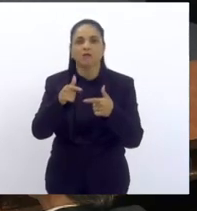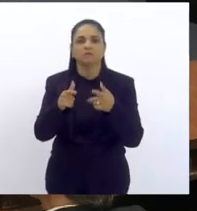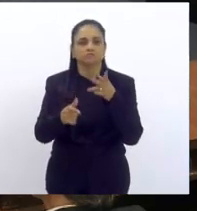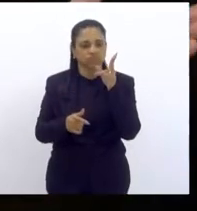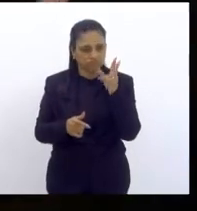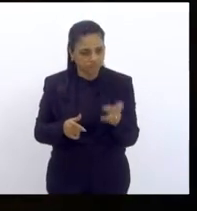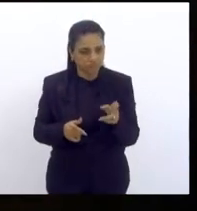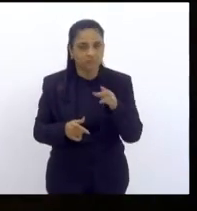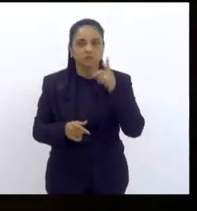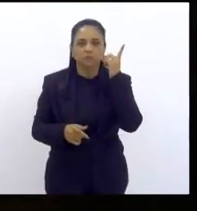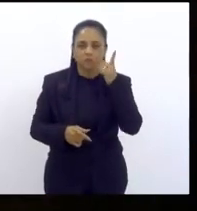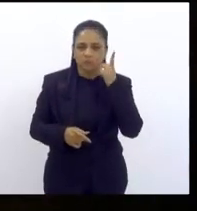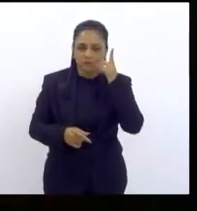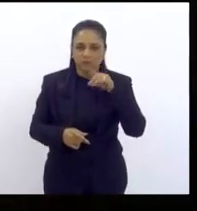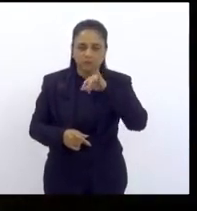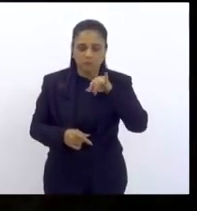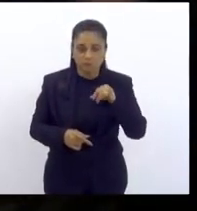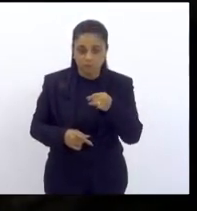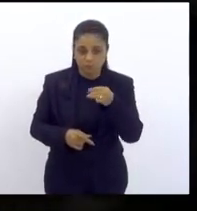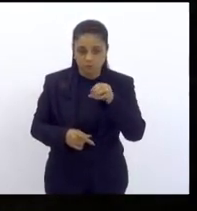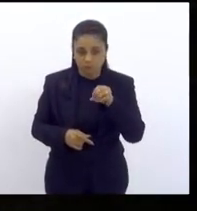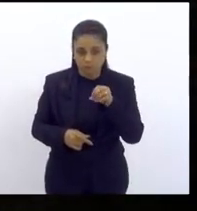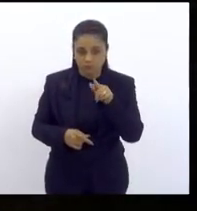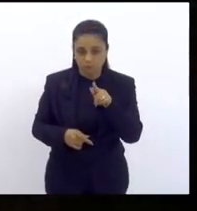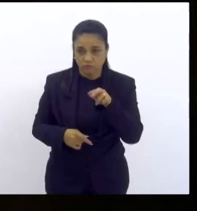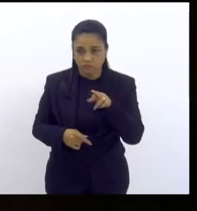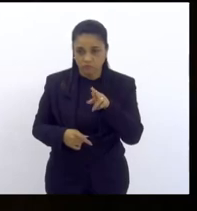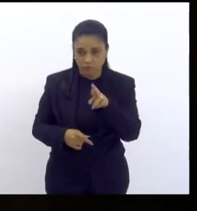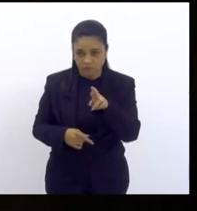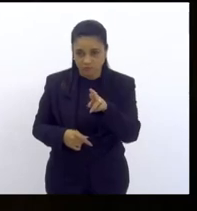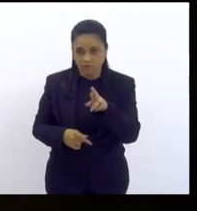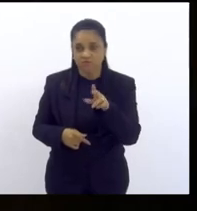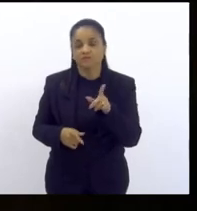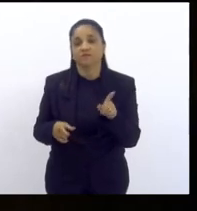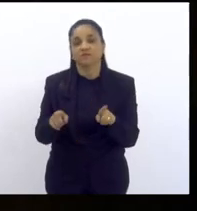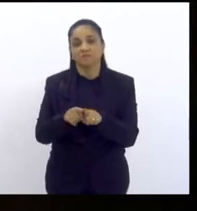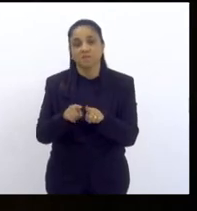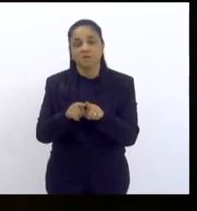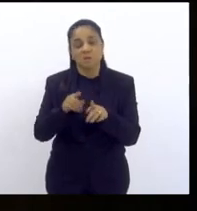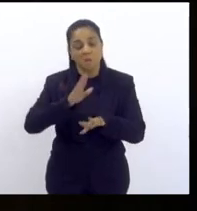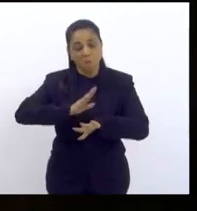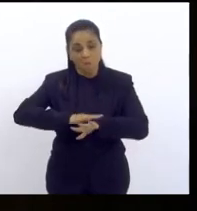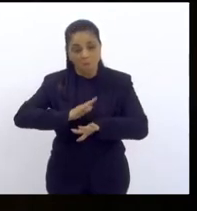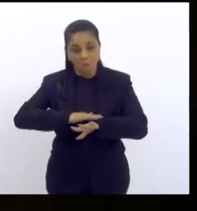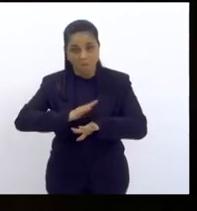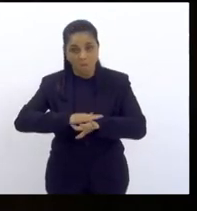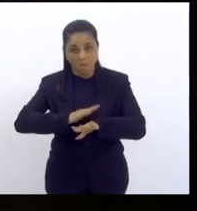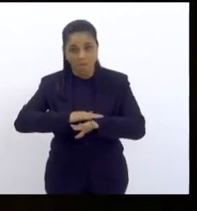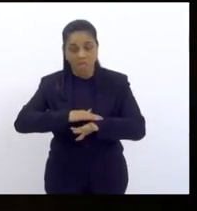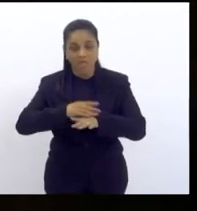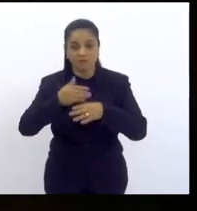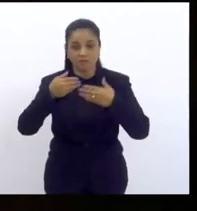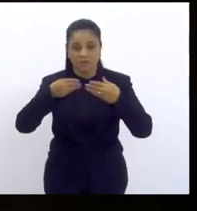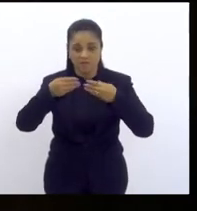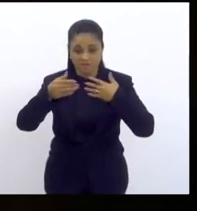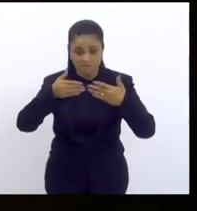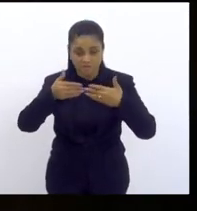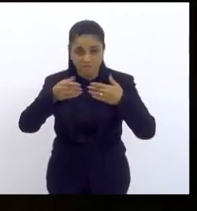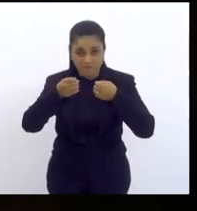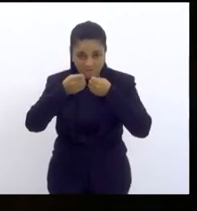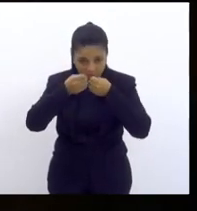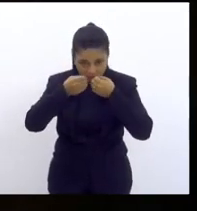querido amigo que sempre conduz bem as ações dando esse momento é o momento da eloquência das visibilidade né